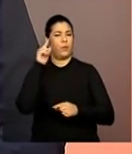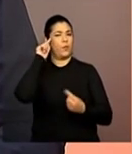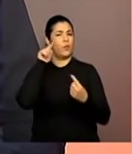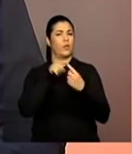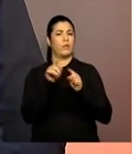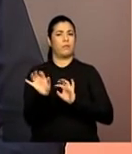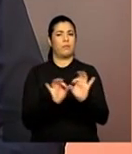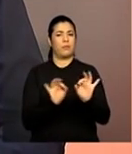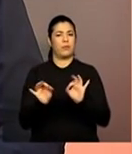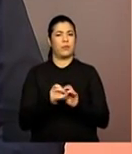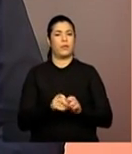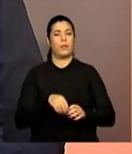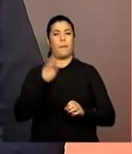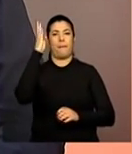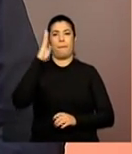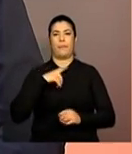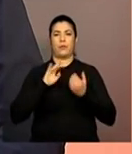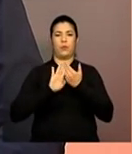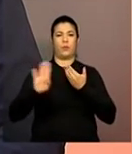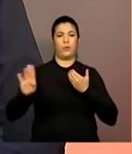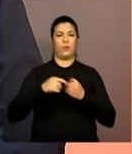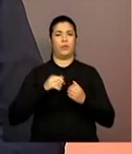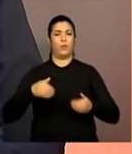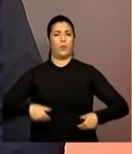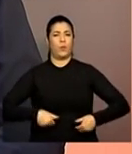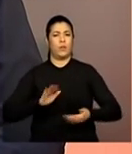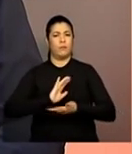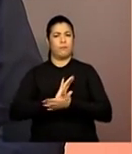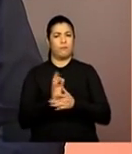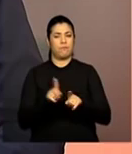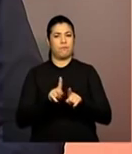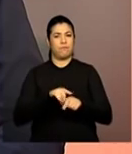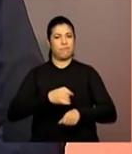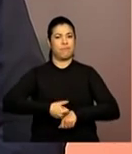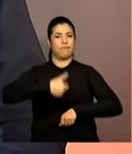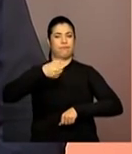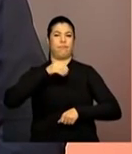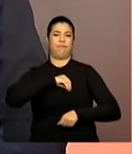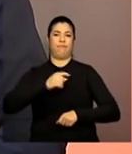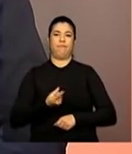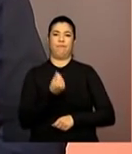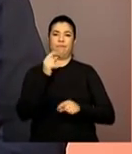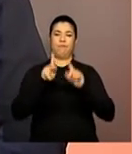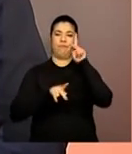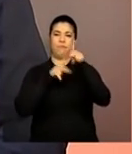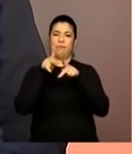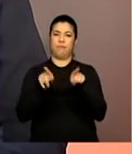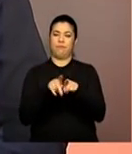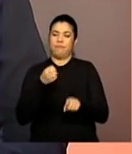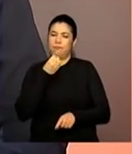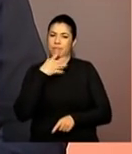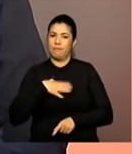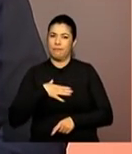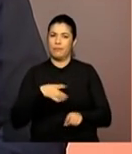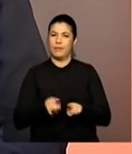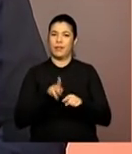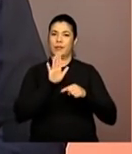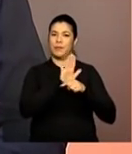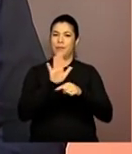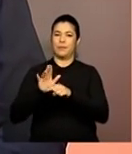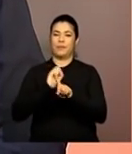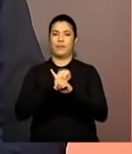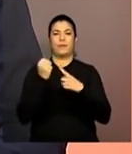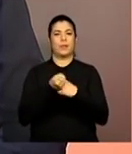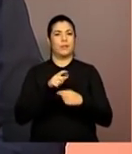Brasil sem miséria é elevar a renda e as condições de bem-estar da população a política de assistência social tem um